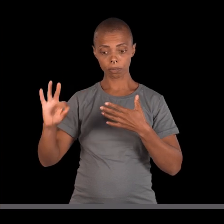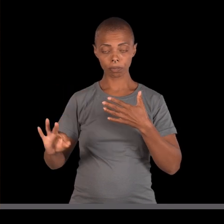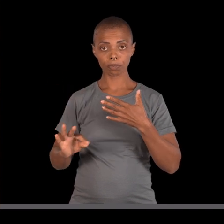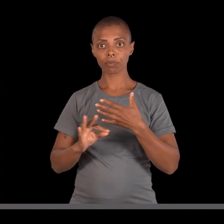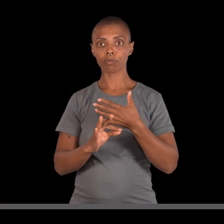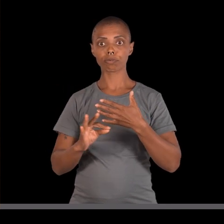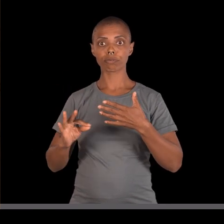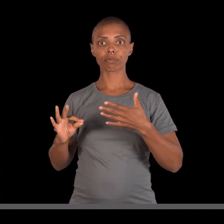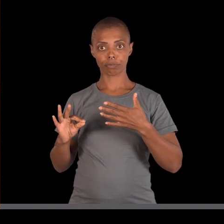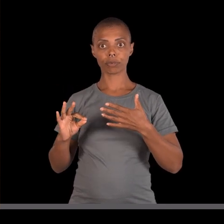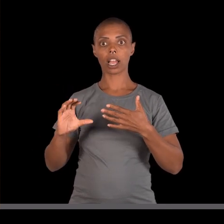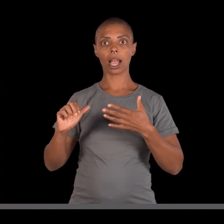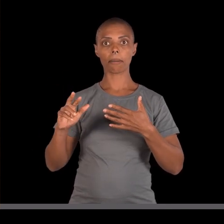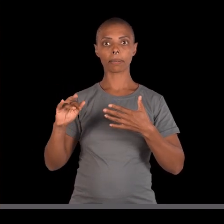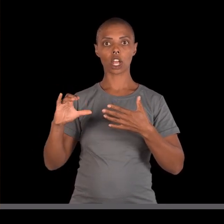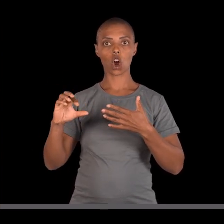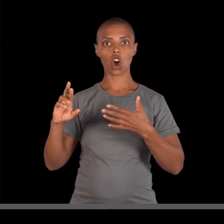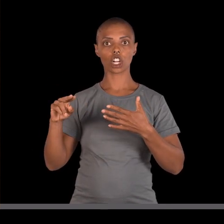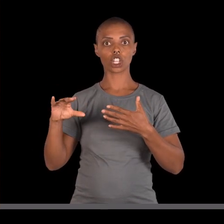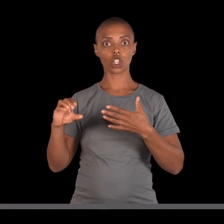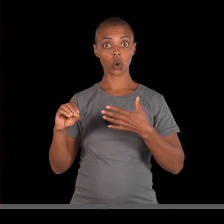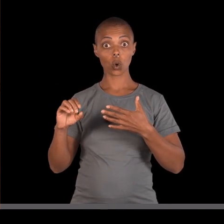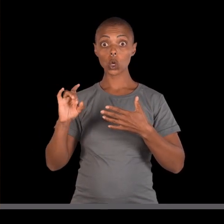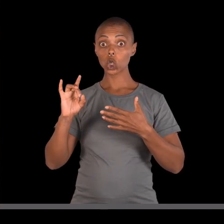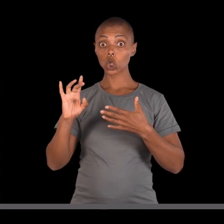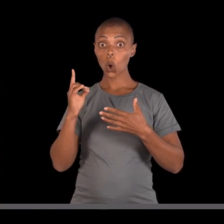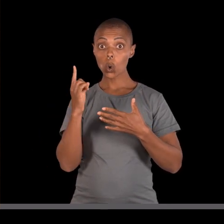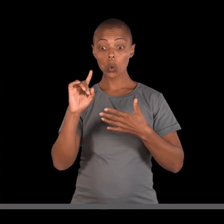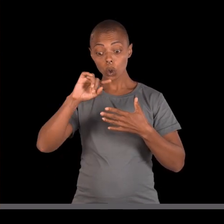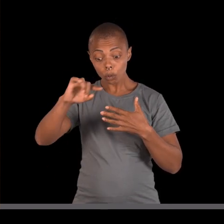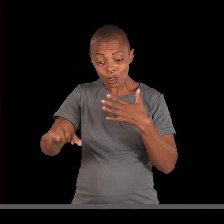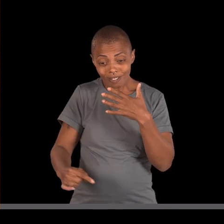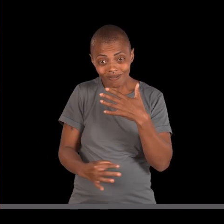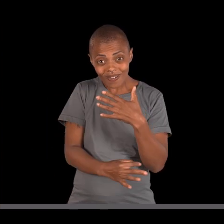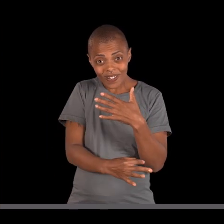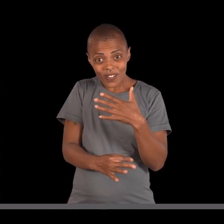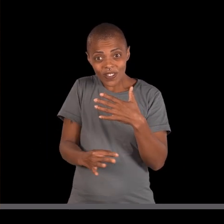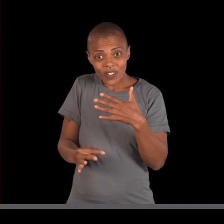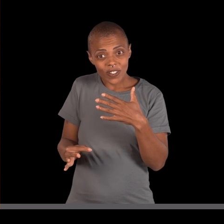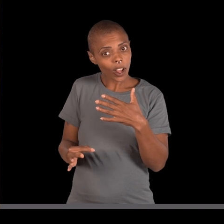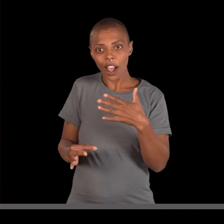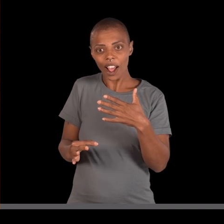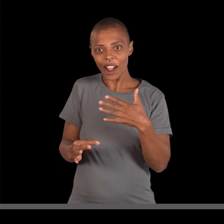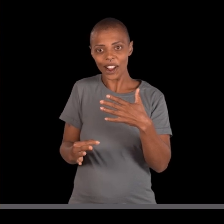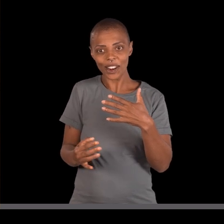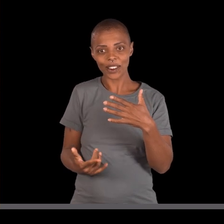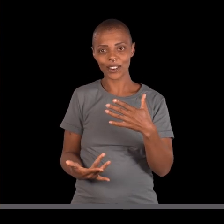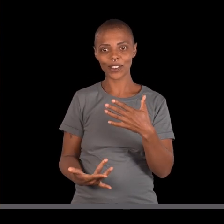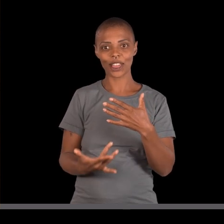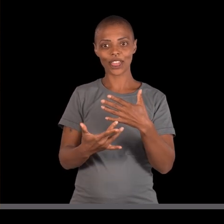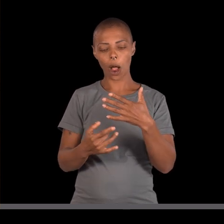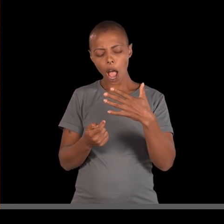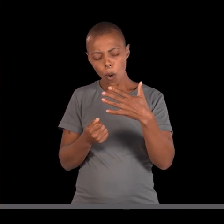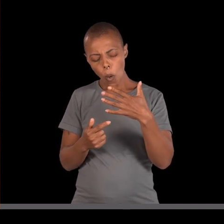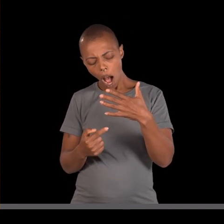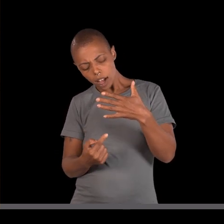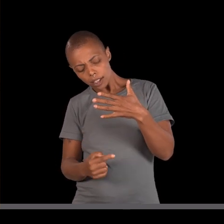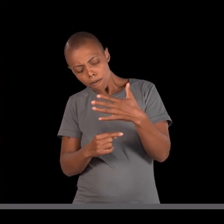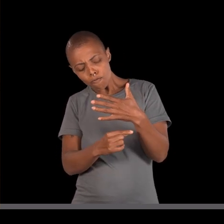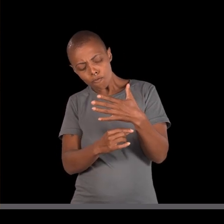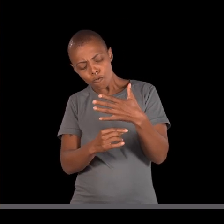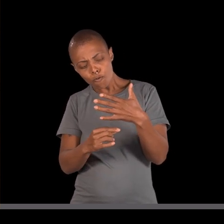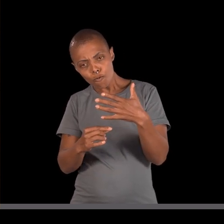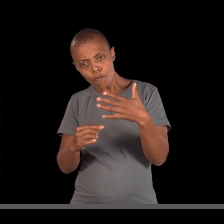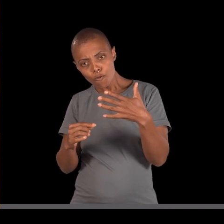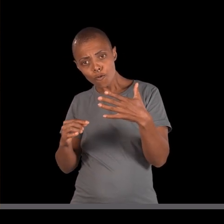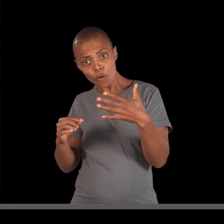o Trópico de Capricórnio, o 4. Ele só não é cortado pelo Círculo Polar Antártico, né? Quase é cortado,